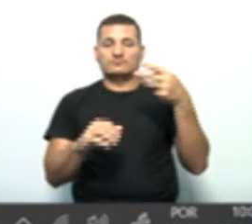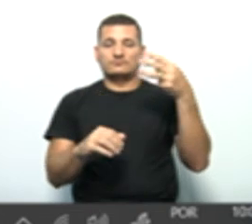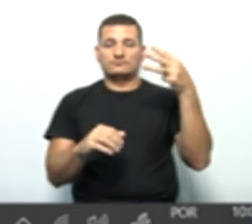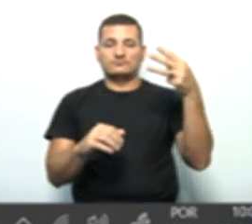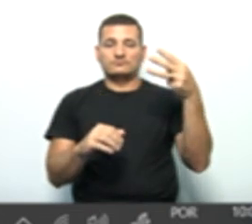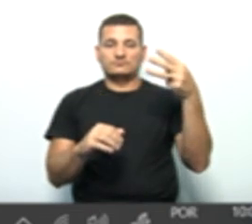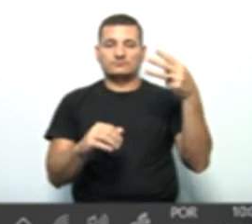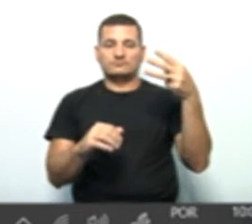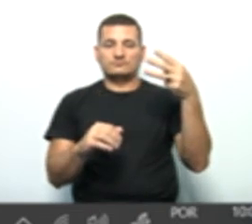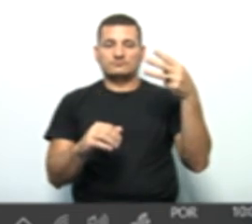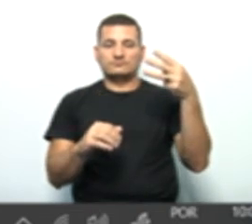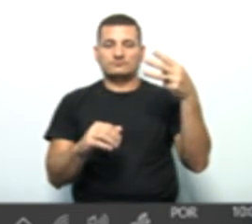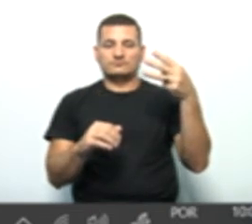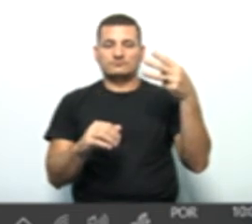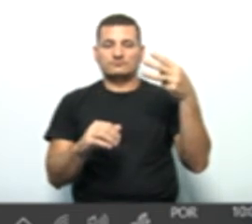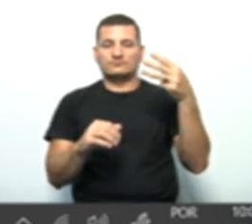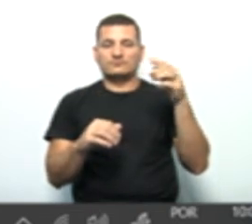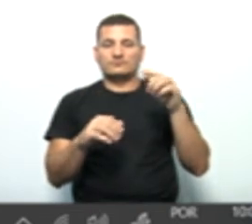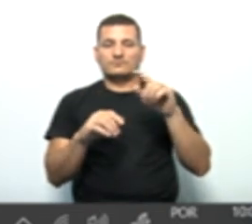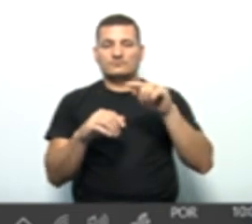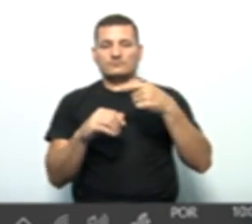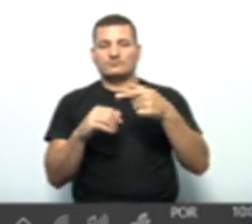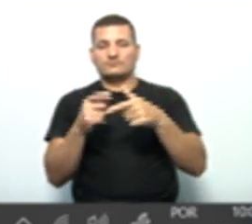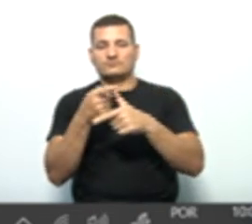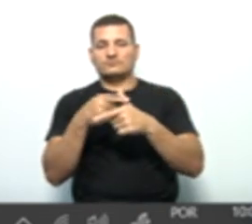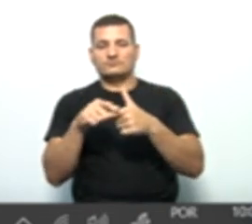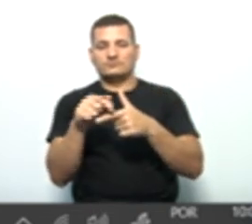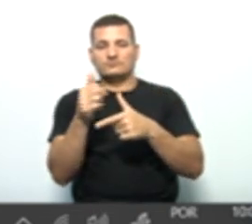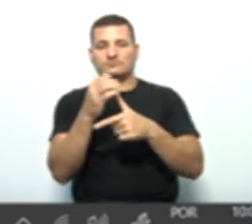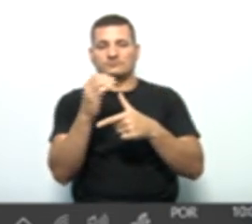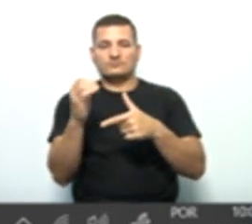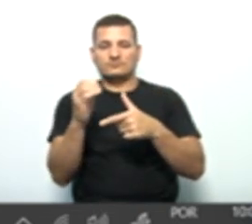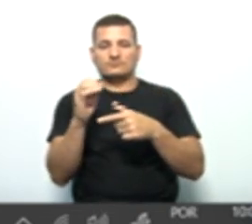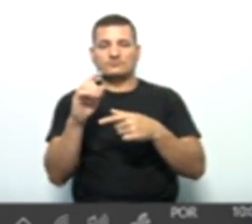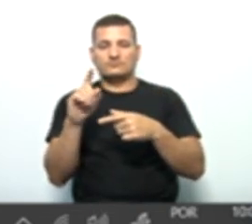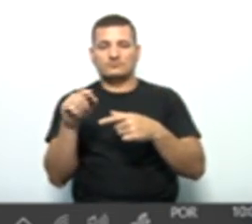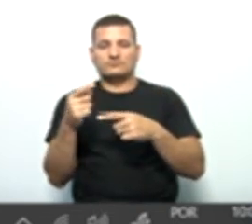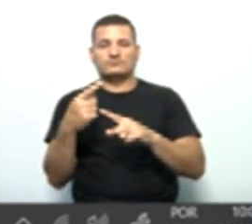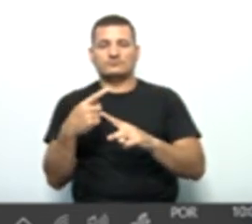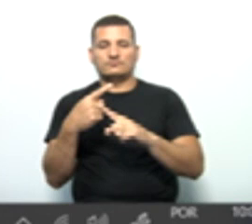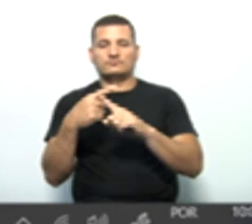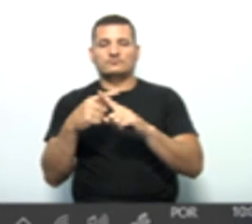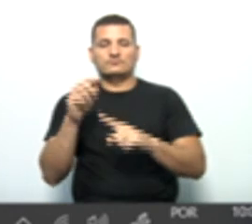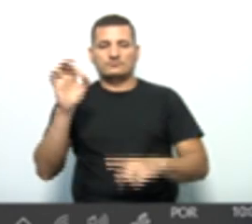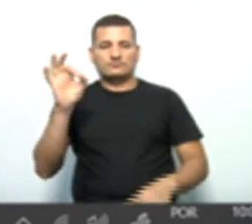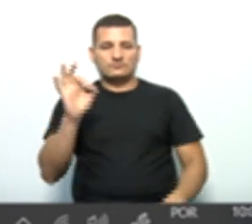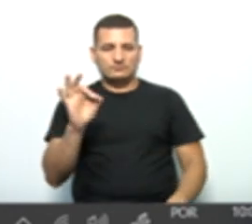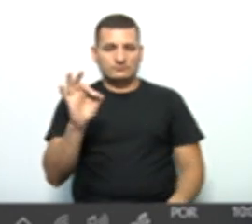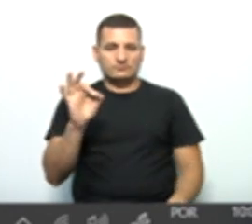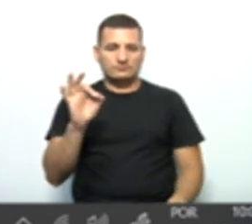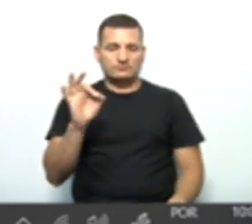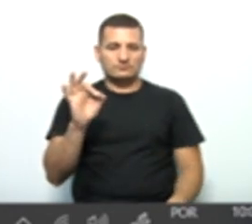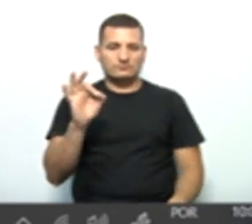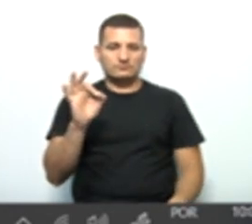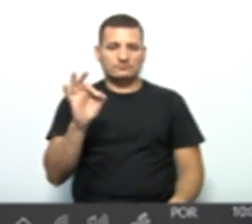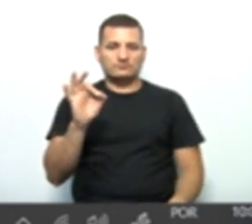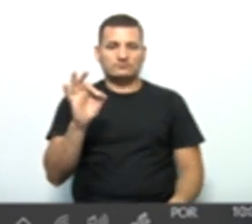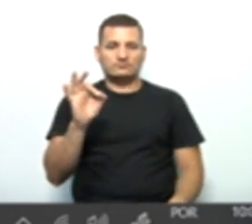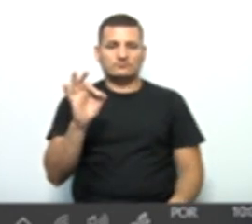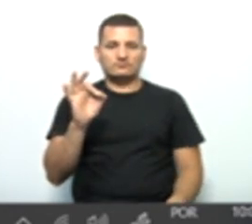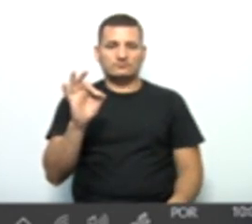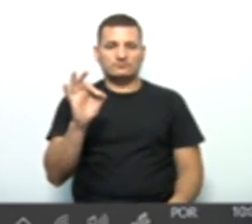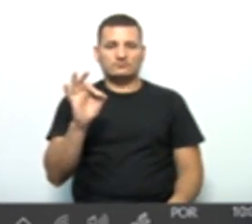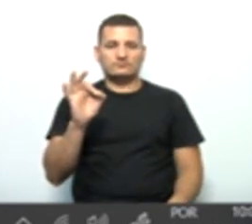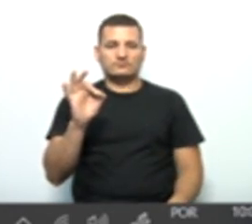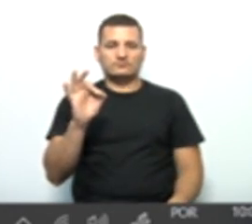por 100, vai achar 1% e vai multiplicar pela porcentagem que é a posição 0, tá vendo? E